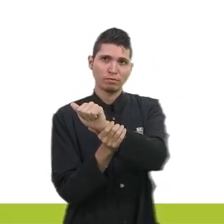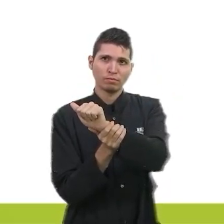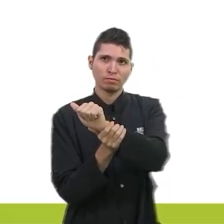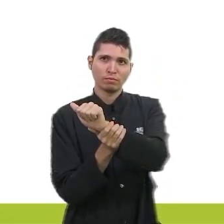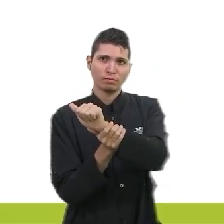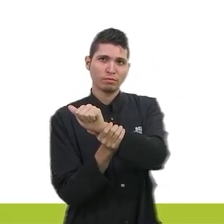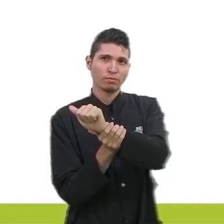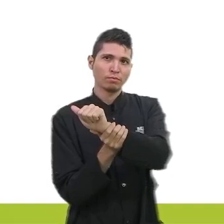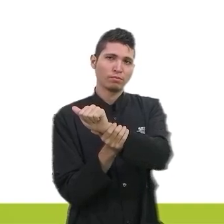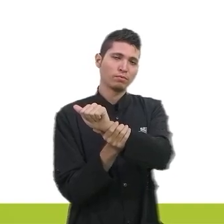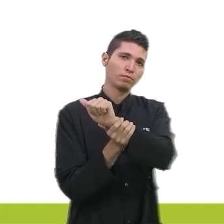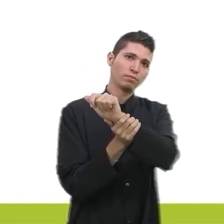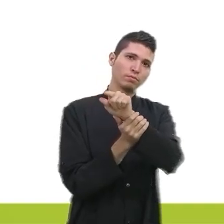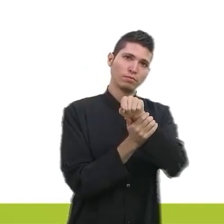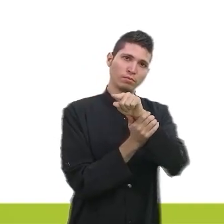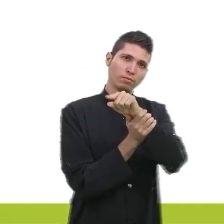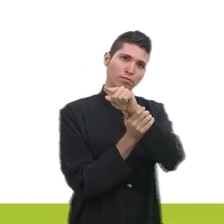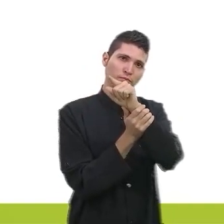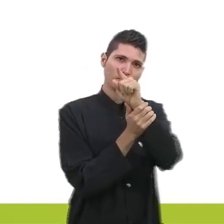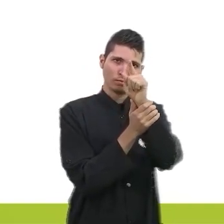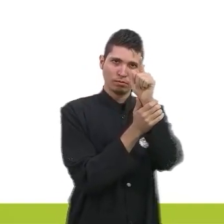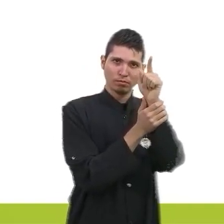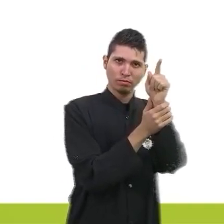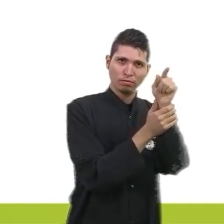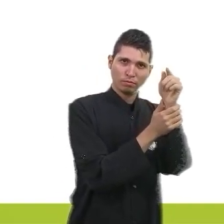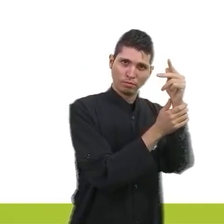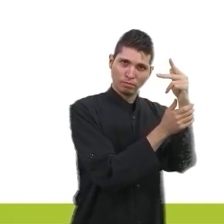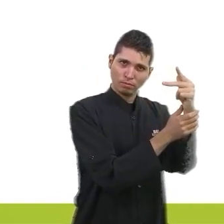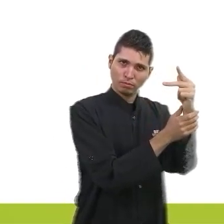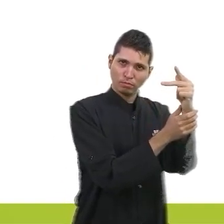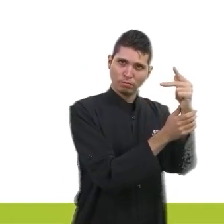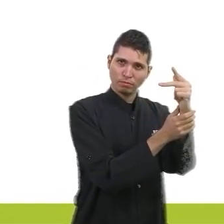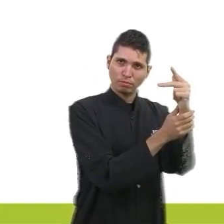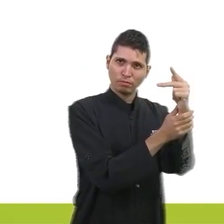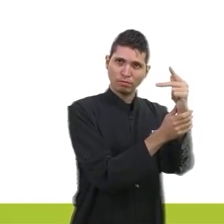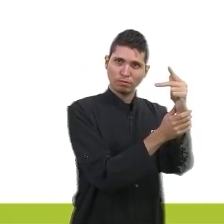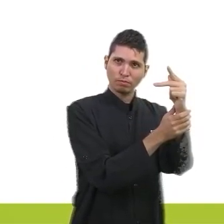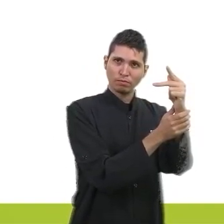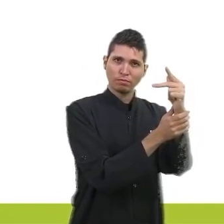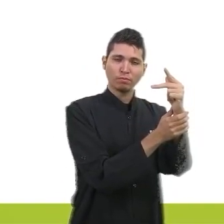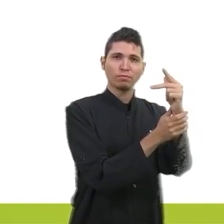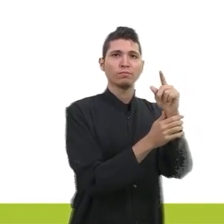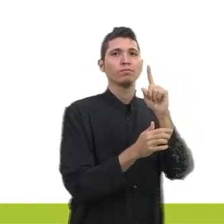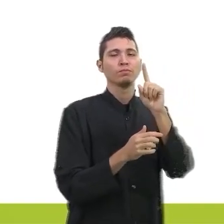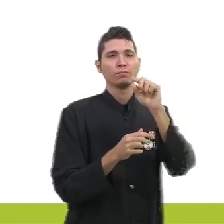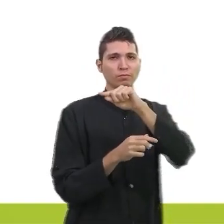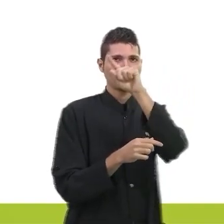A até o ponto P. Então, esse arco, com certeza, está no segundo quadrante.